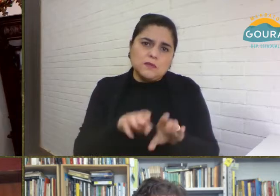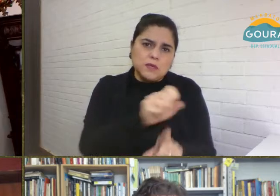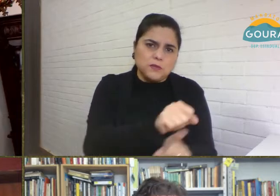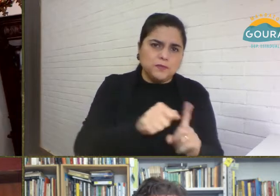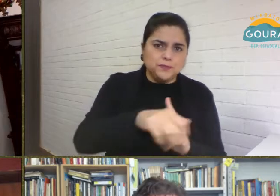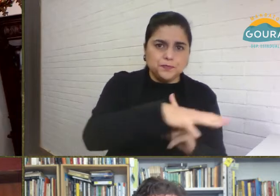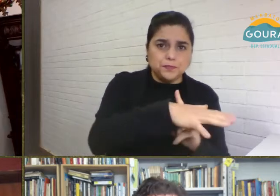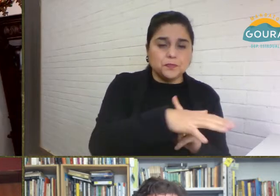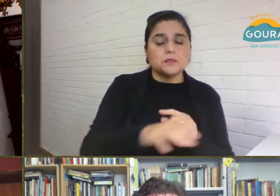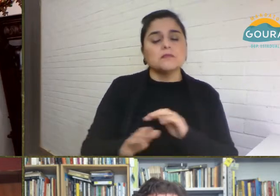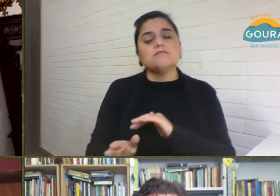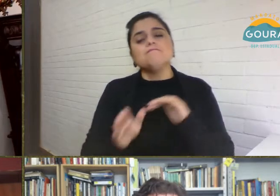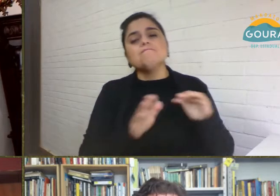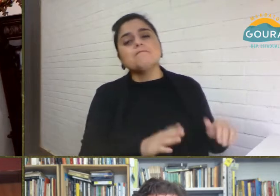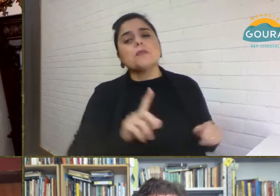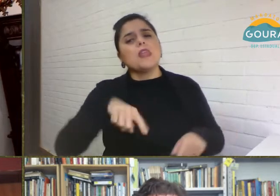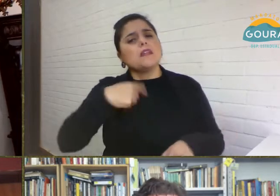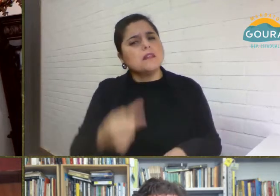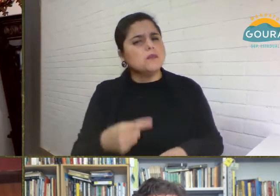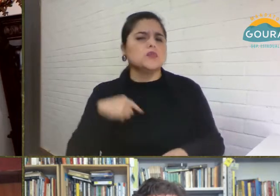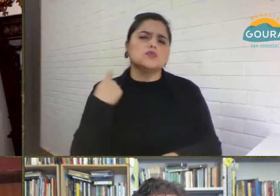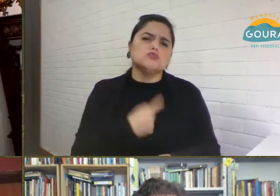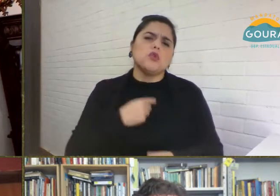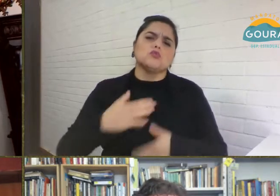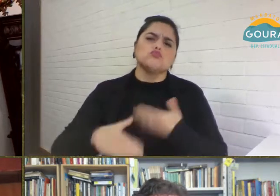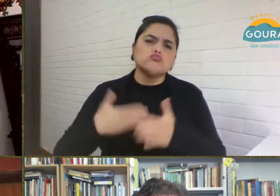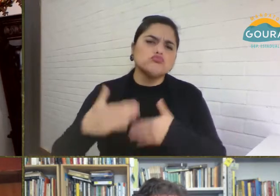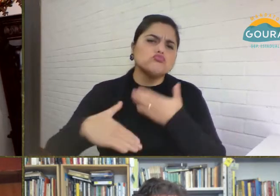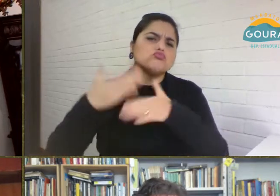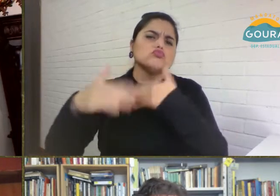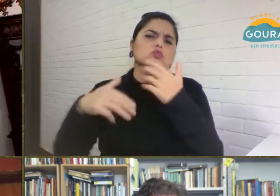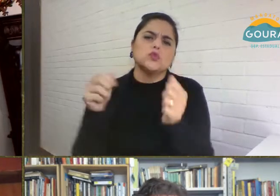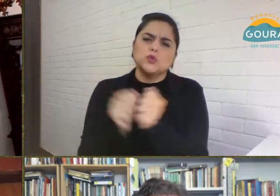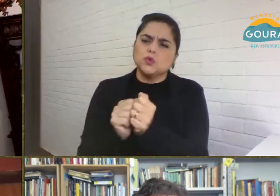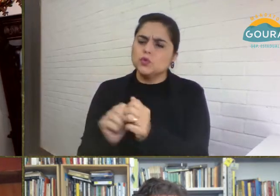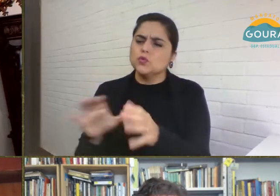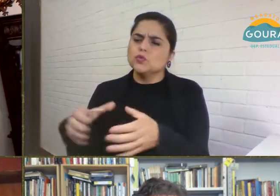depois fomos desenvolvendo, de facto, um conjunto de respostas